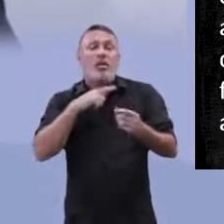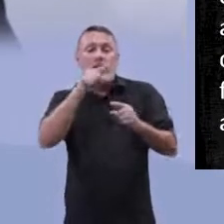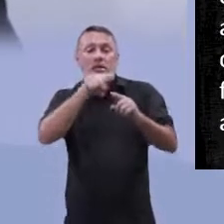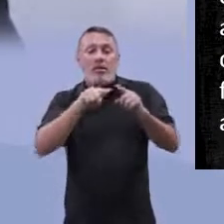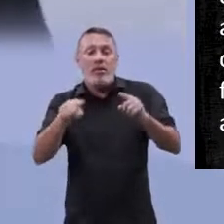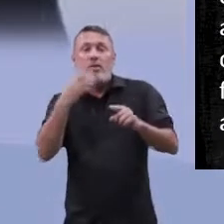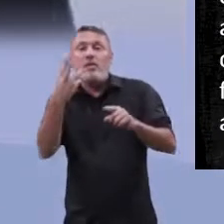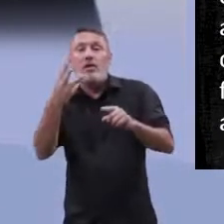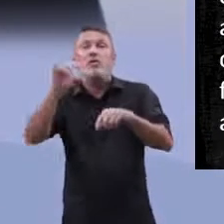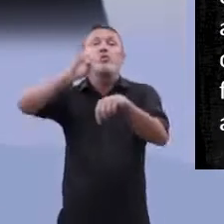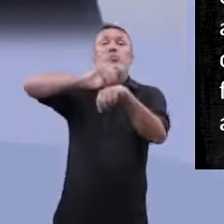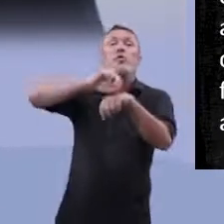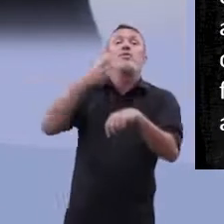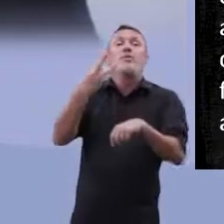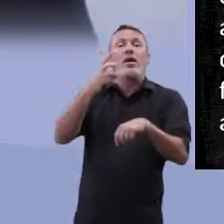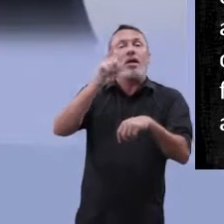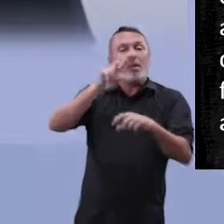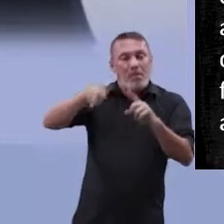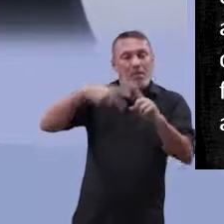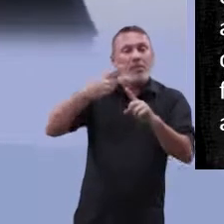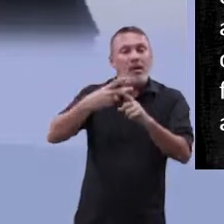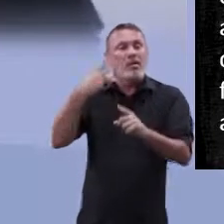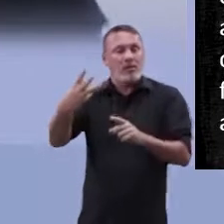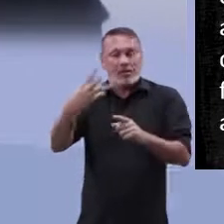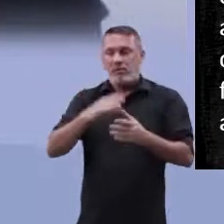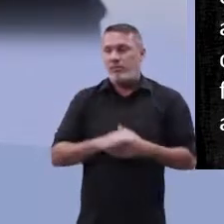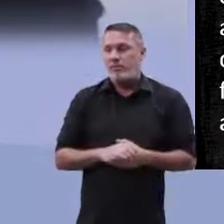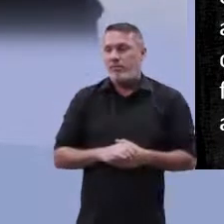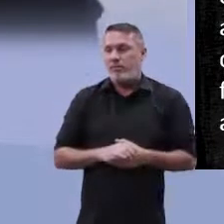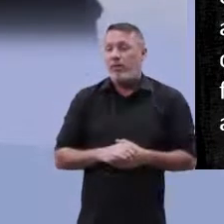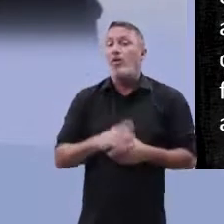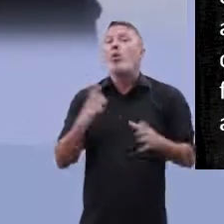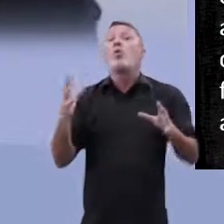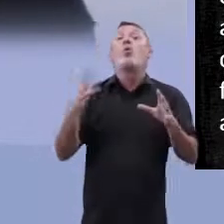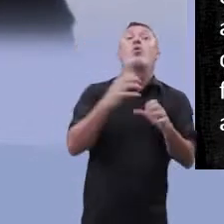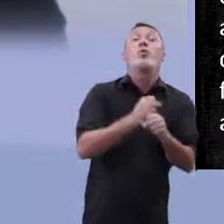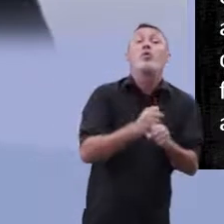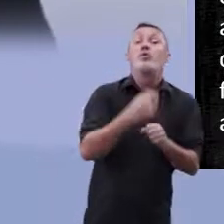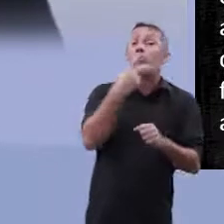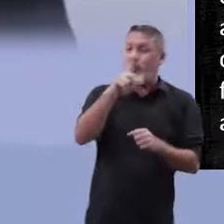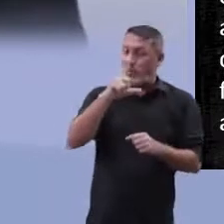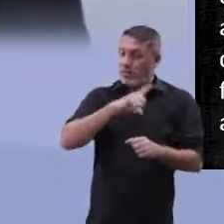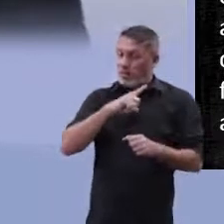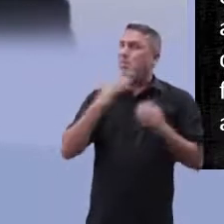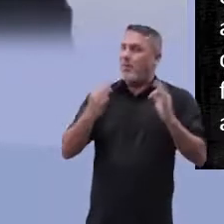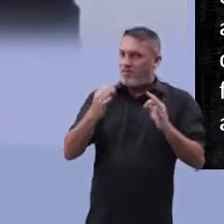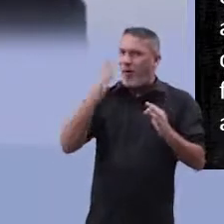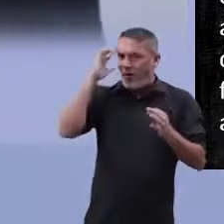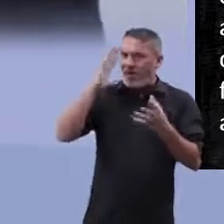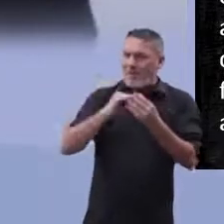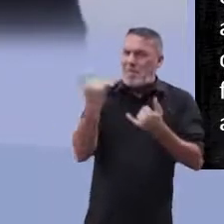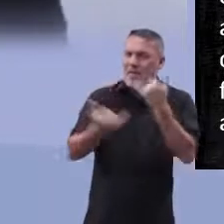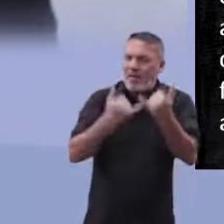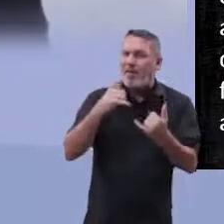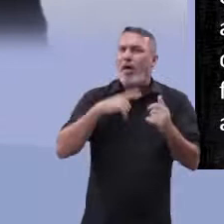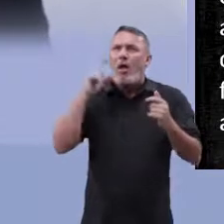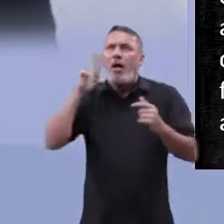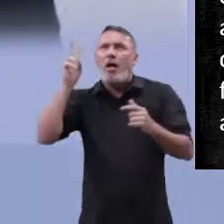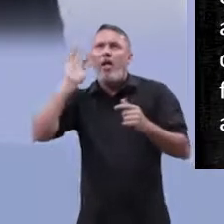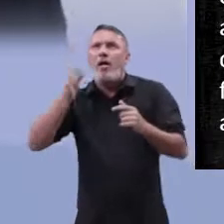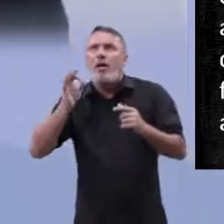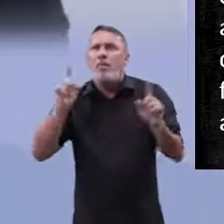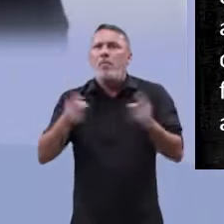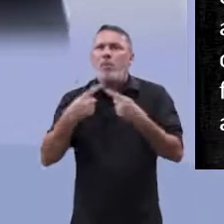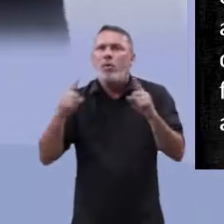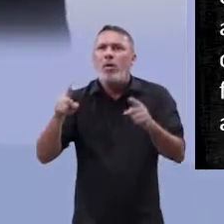você. Raiz de 3 sobre 3, raiz de 3. SOHCAHTOA é bela. Pegou a